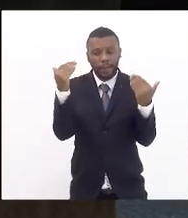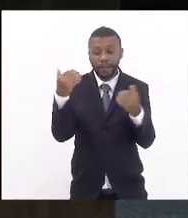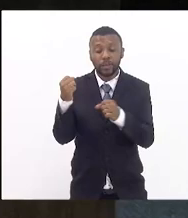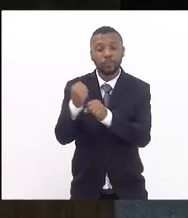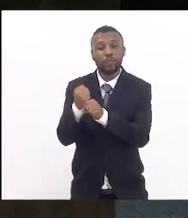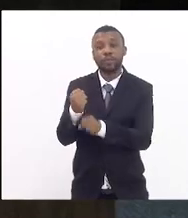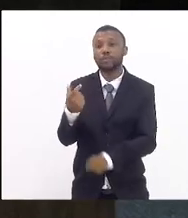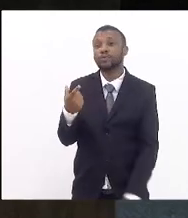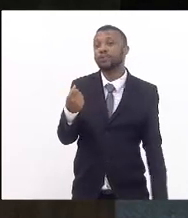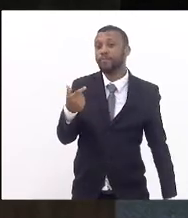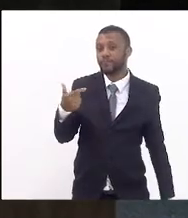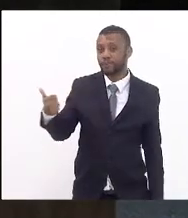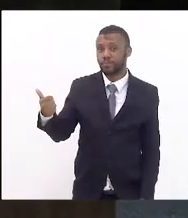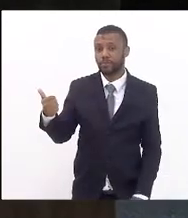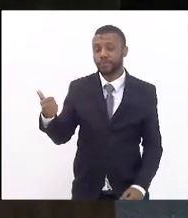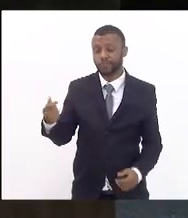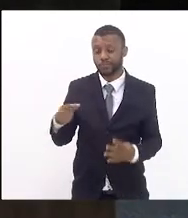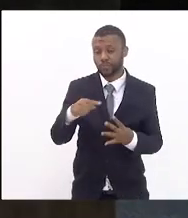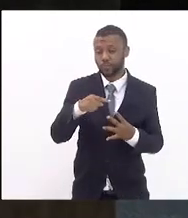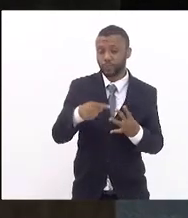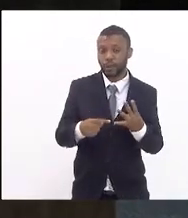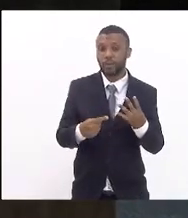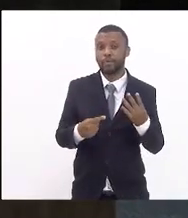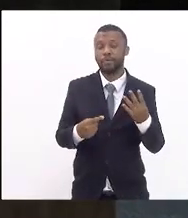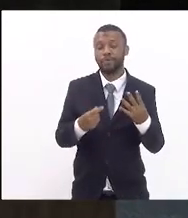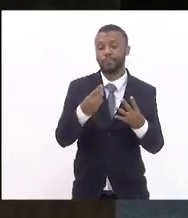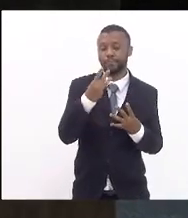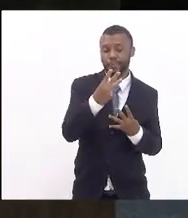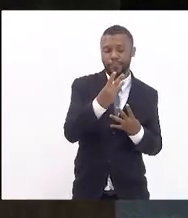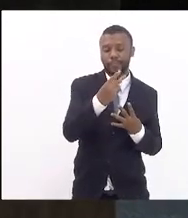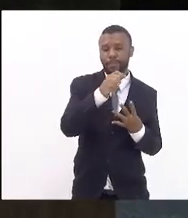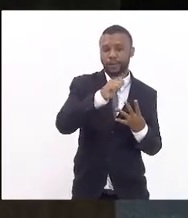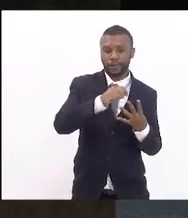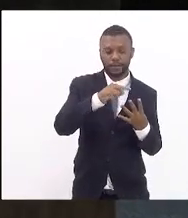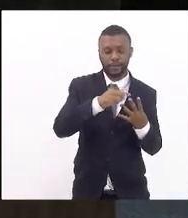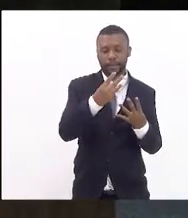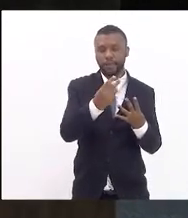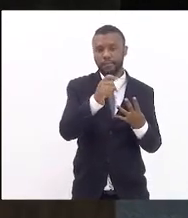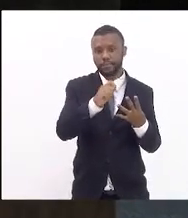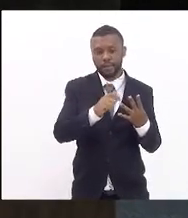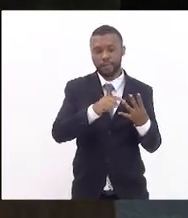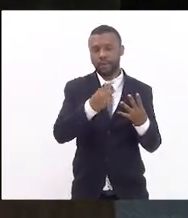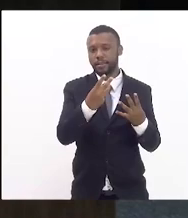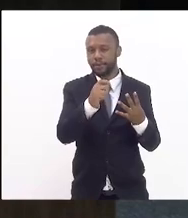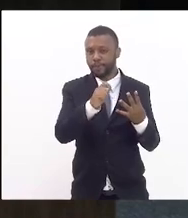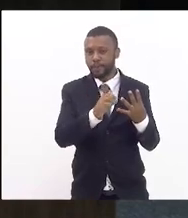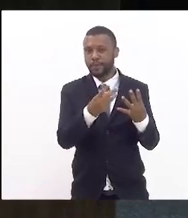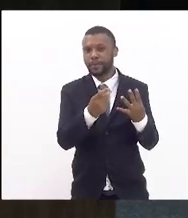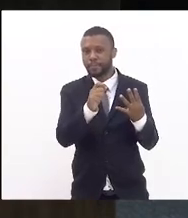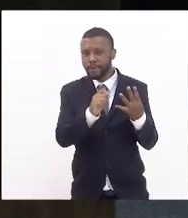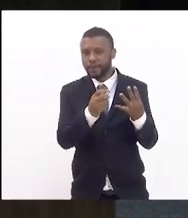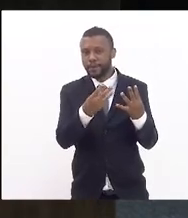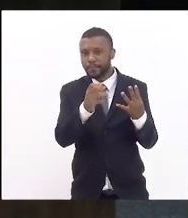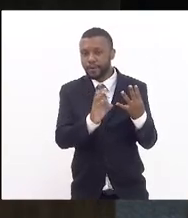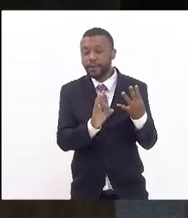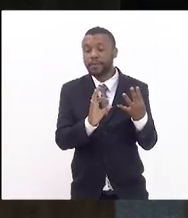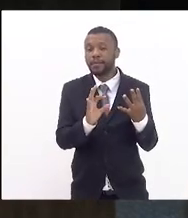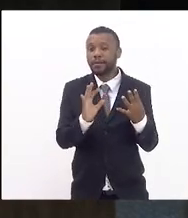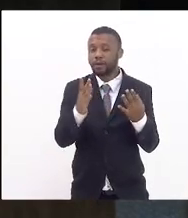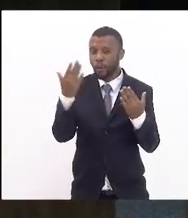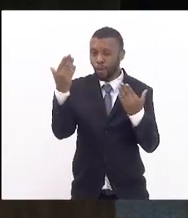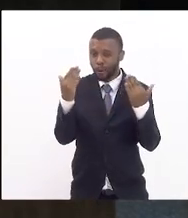quatro trimestres do ano. Corrigi preço médio do barril do petróleo, cotação do